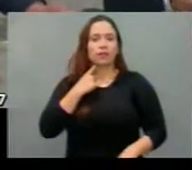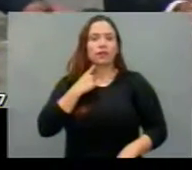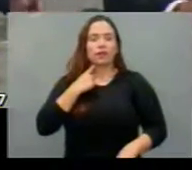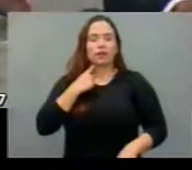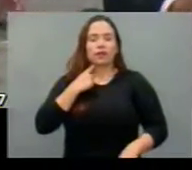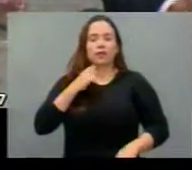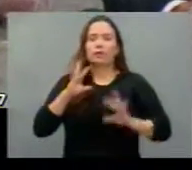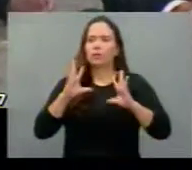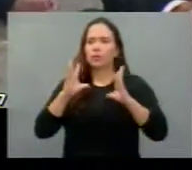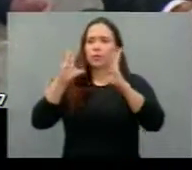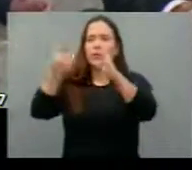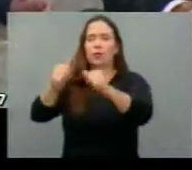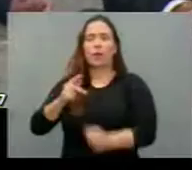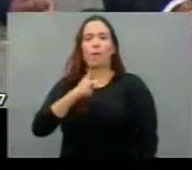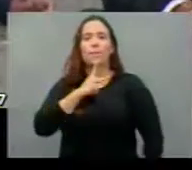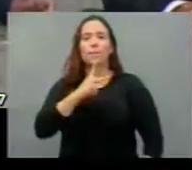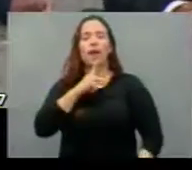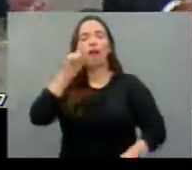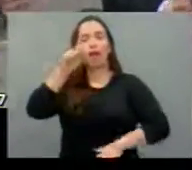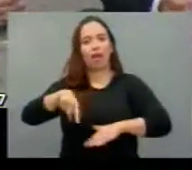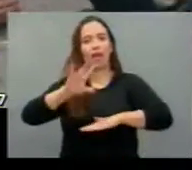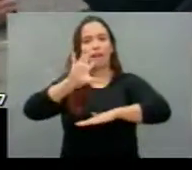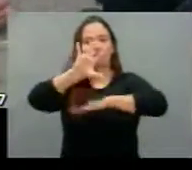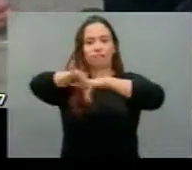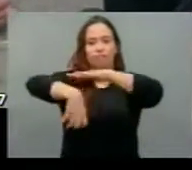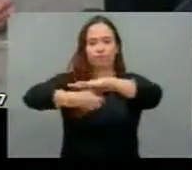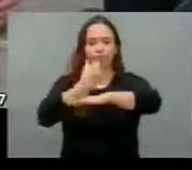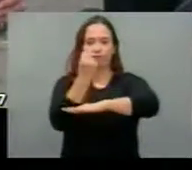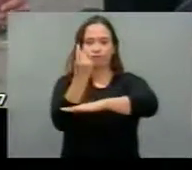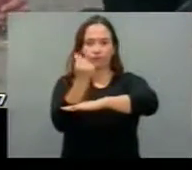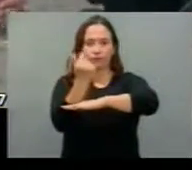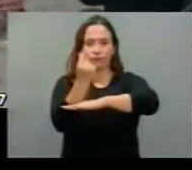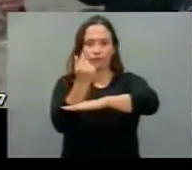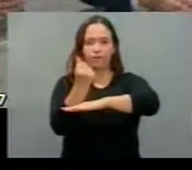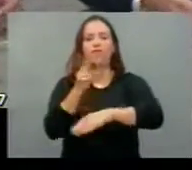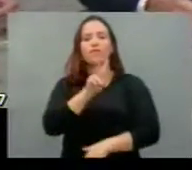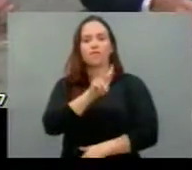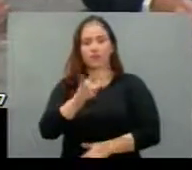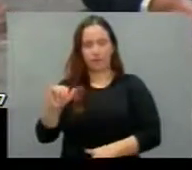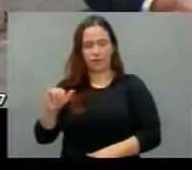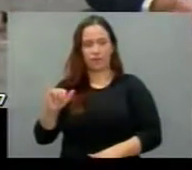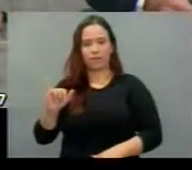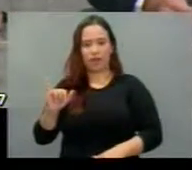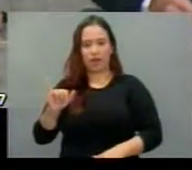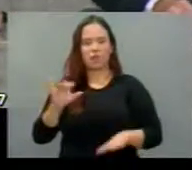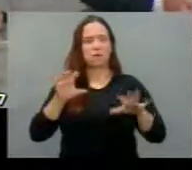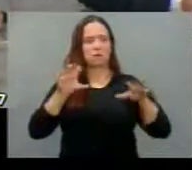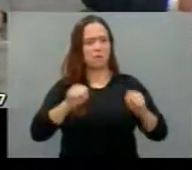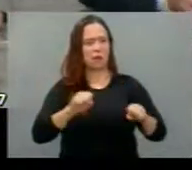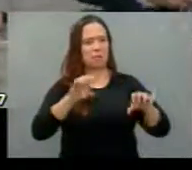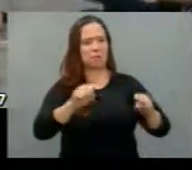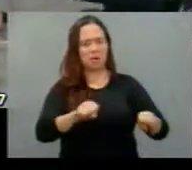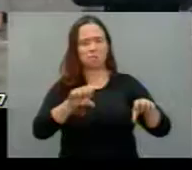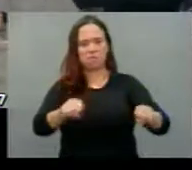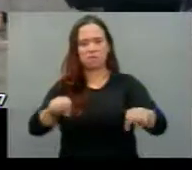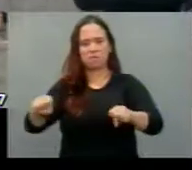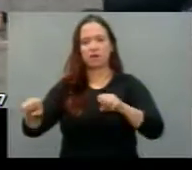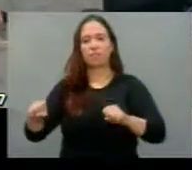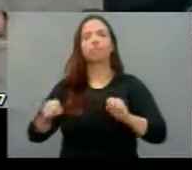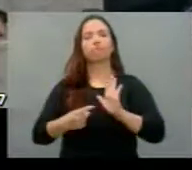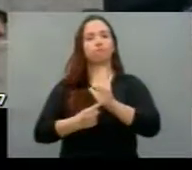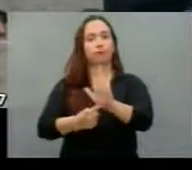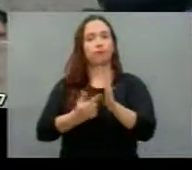aí vendo que é a grande Operação Lava Jato, que deve ser mantida e deve chegar ao fim com resultado para o povo